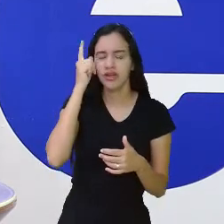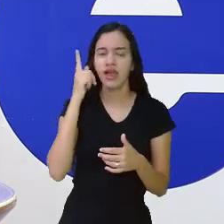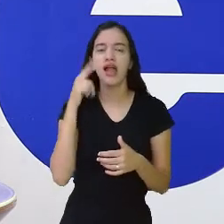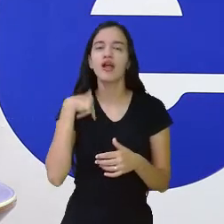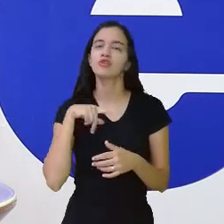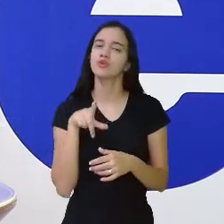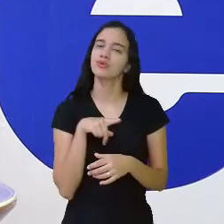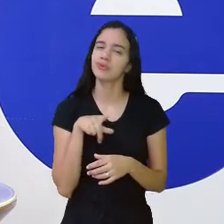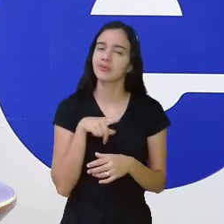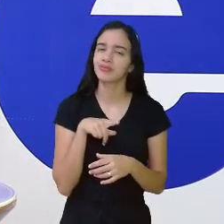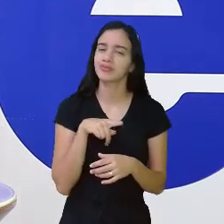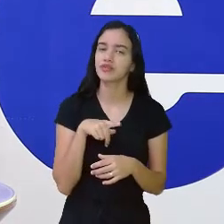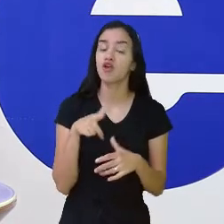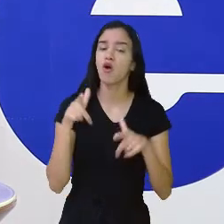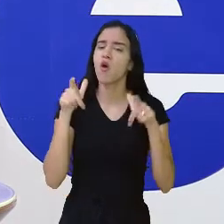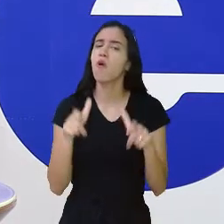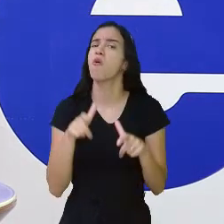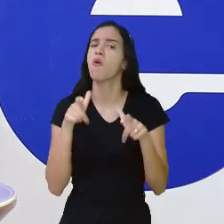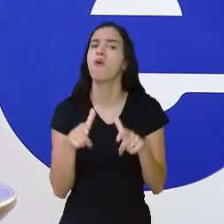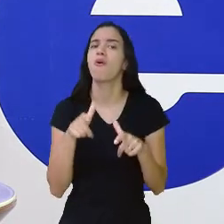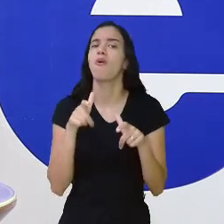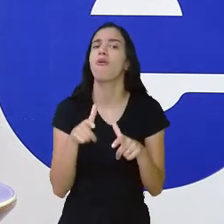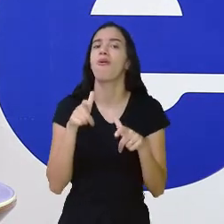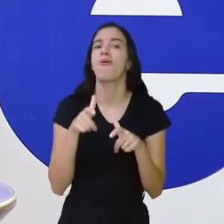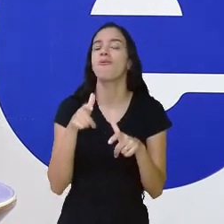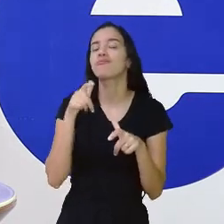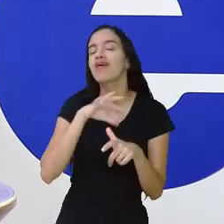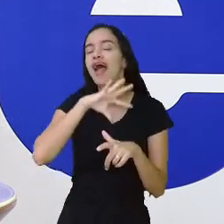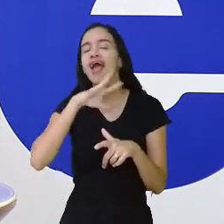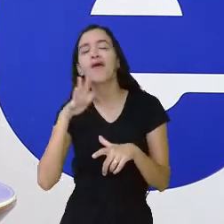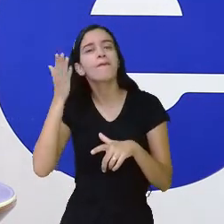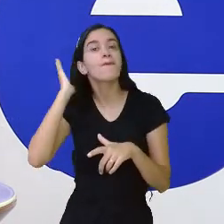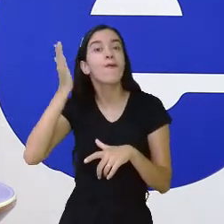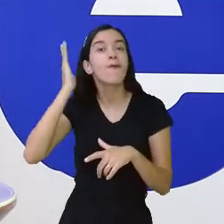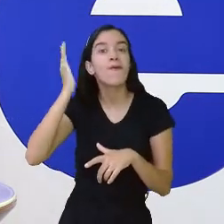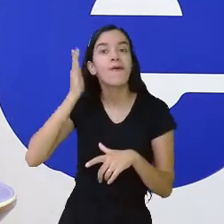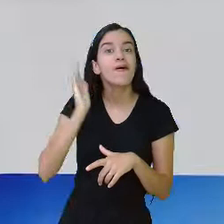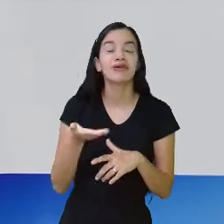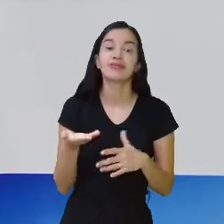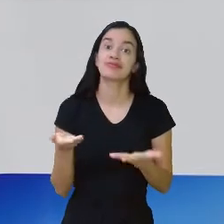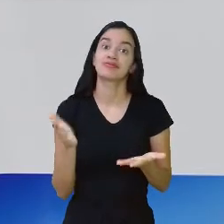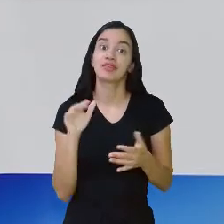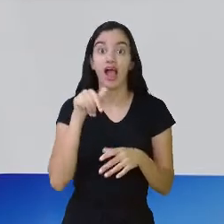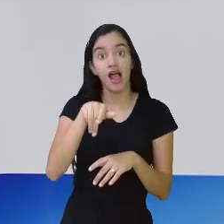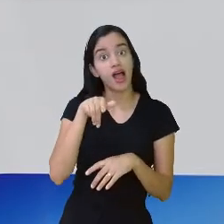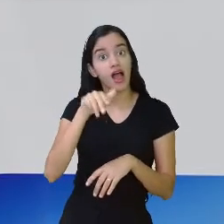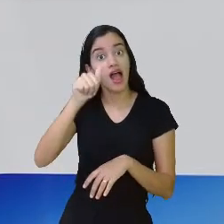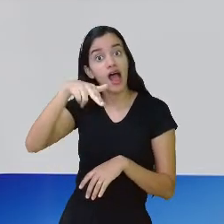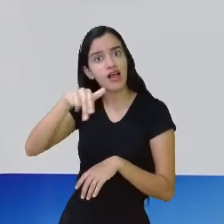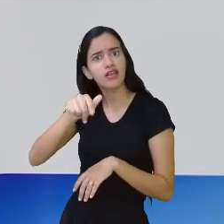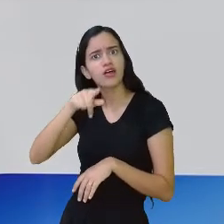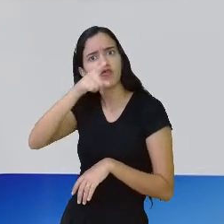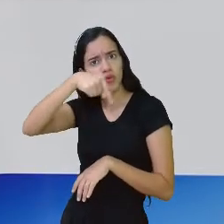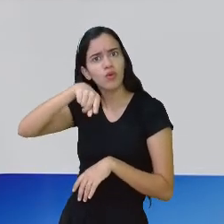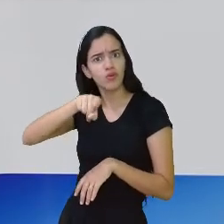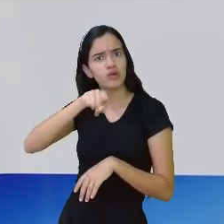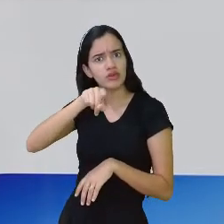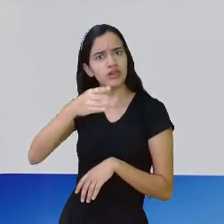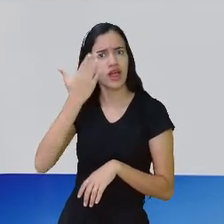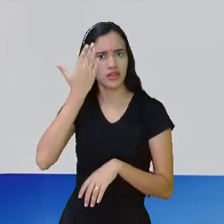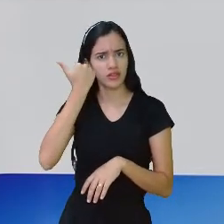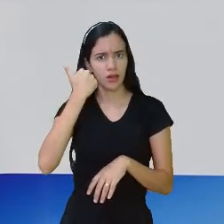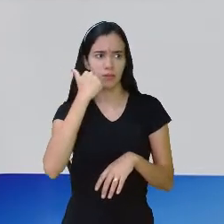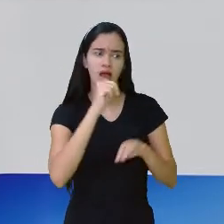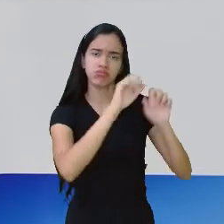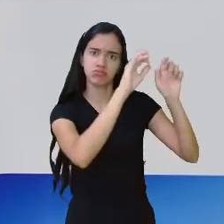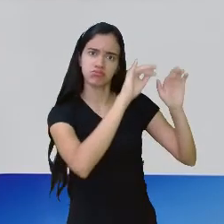Tu tens ideia onde é que está esse burrinho, menina? Ana, você sabe, se você souber, escreva